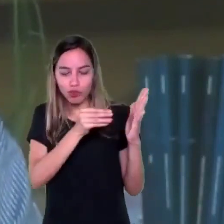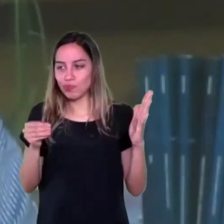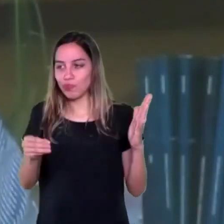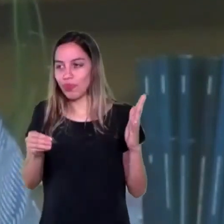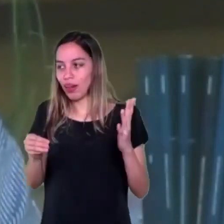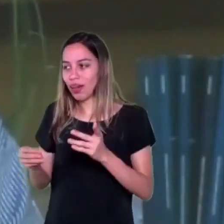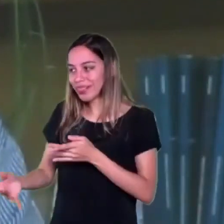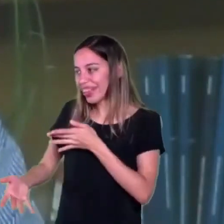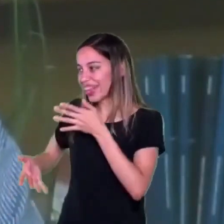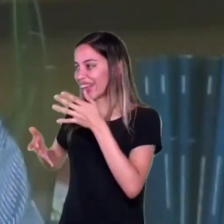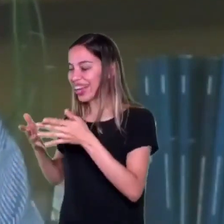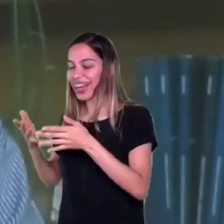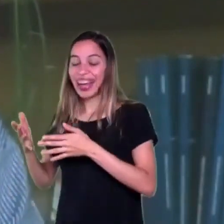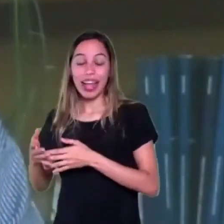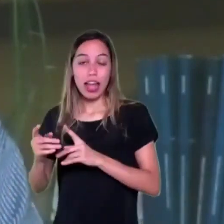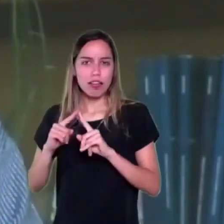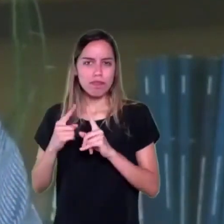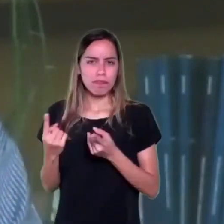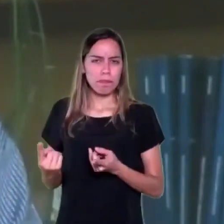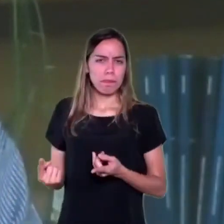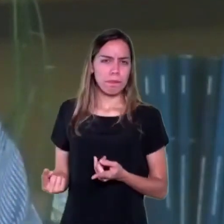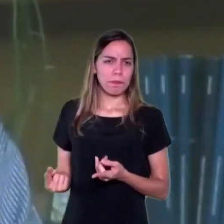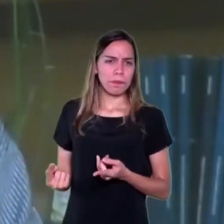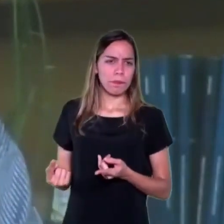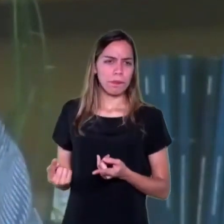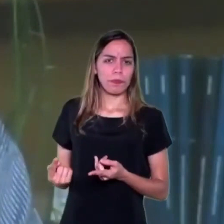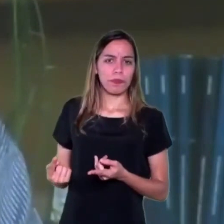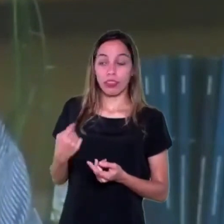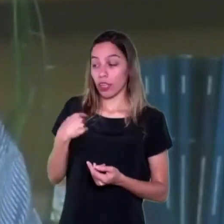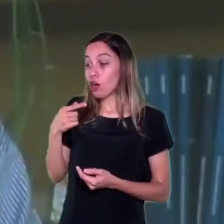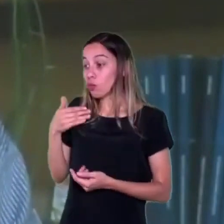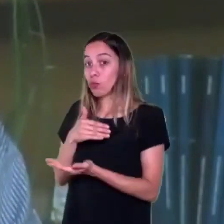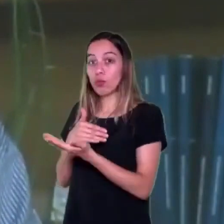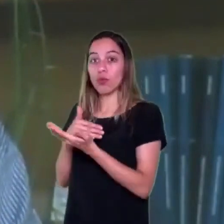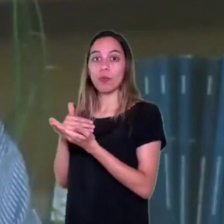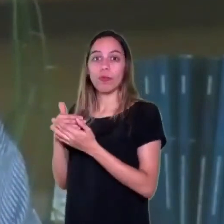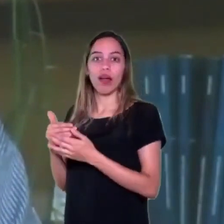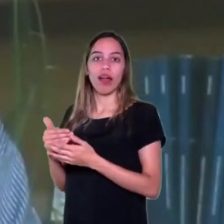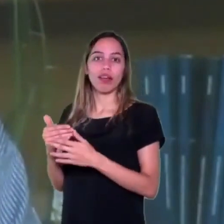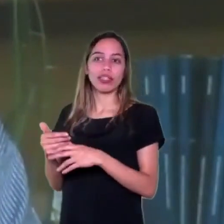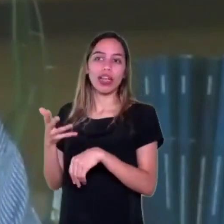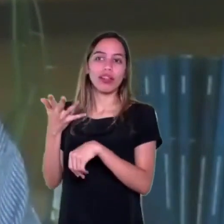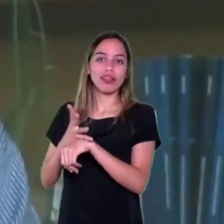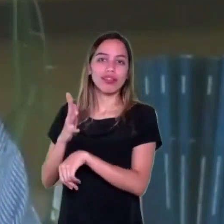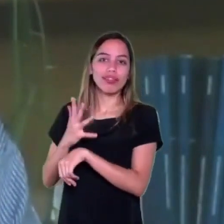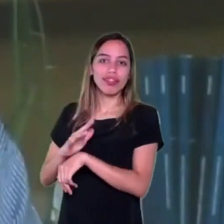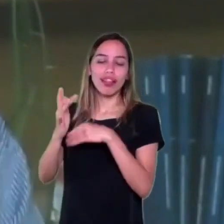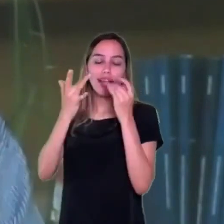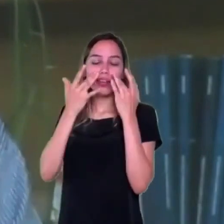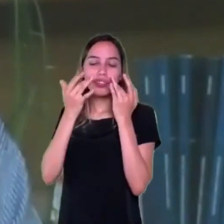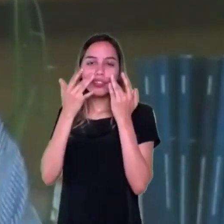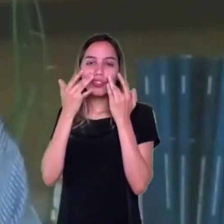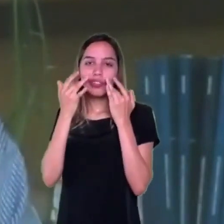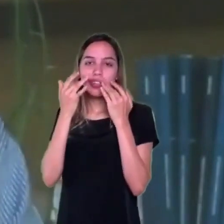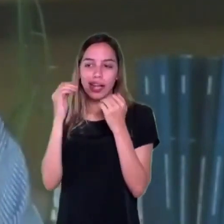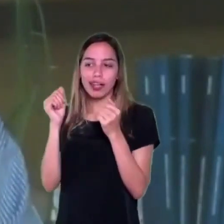isso. E ali eu comecei a ensaiar os meus primeiros